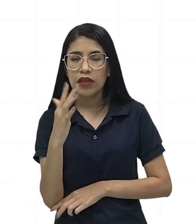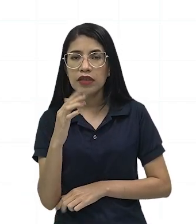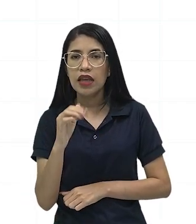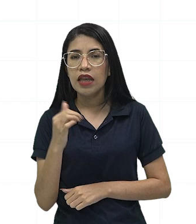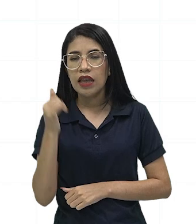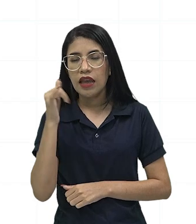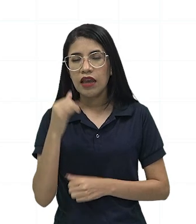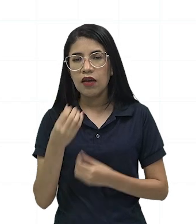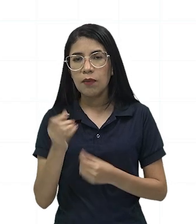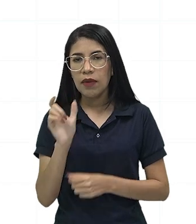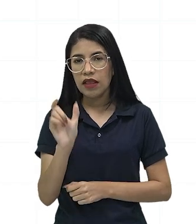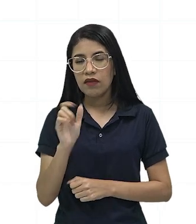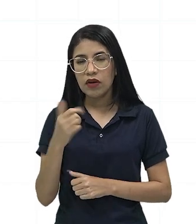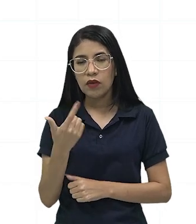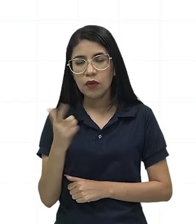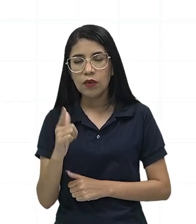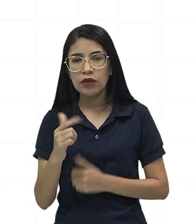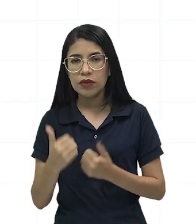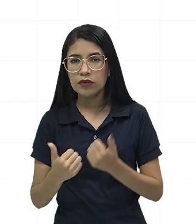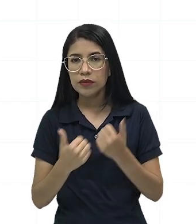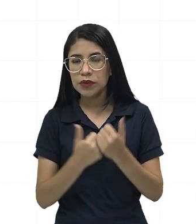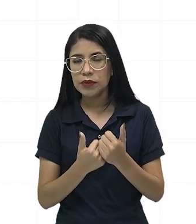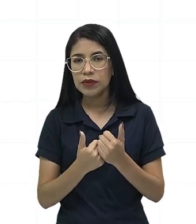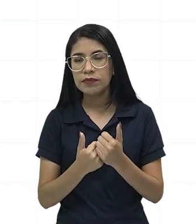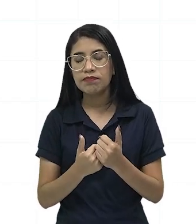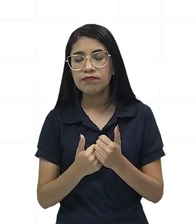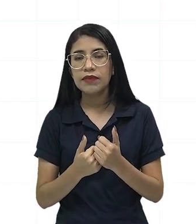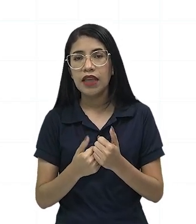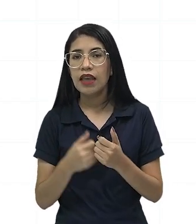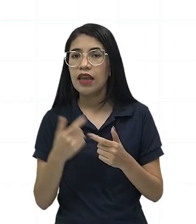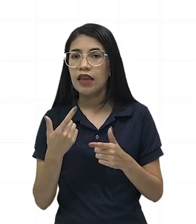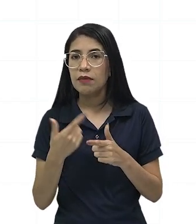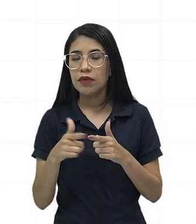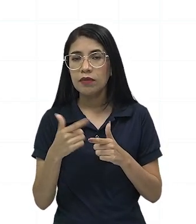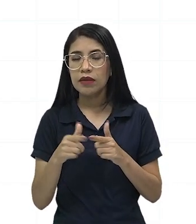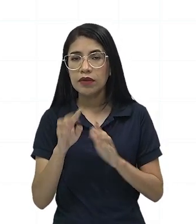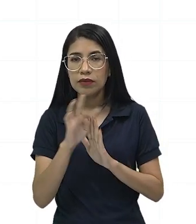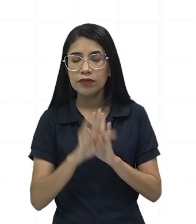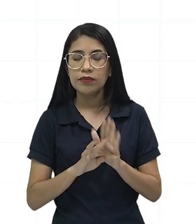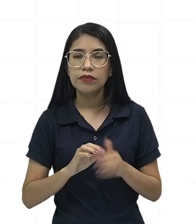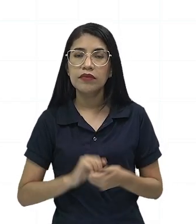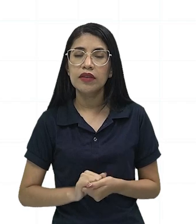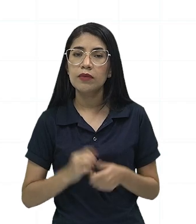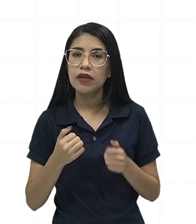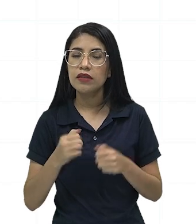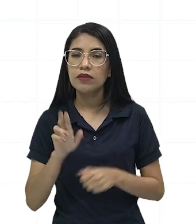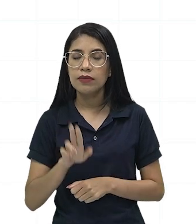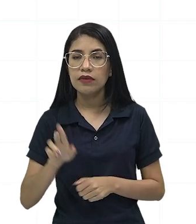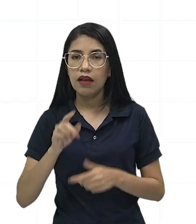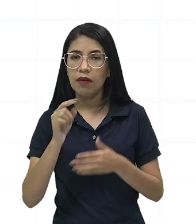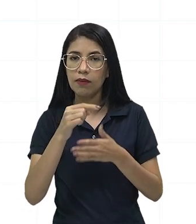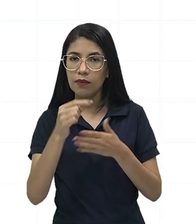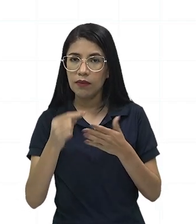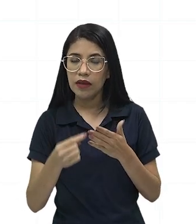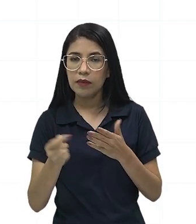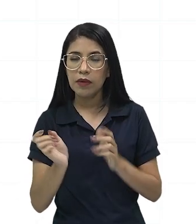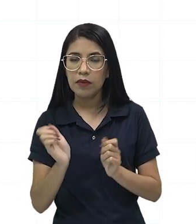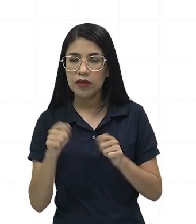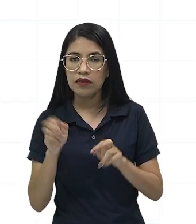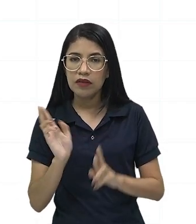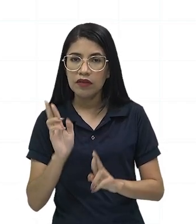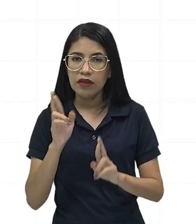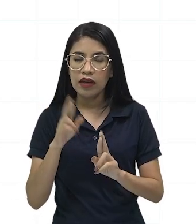para fazer referência torna o seu texto problemático. Então você vai usar algum elemento para referenciar algo que